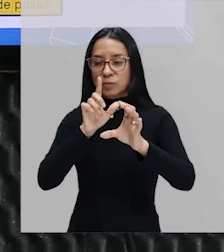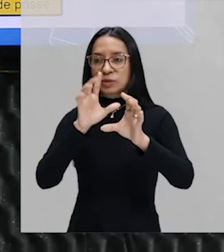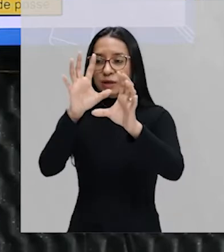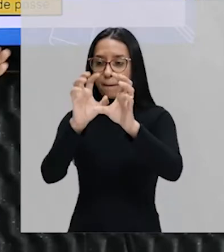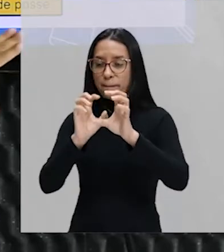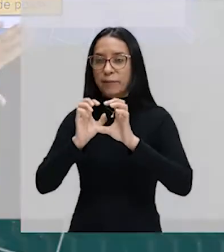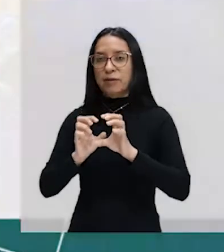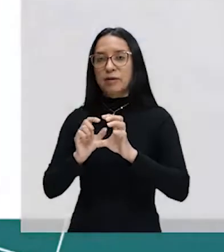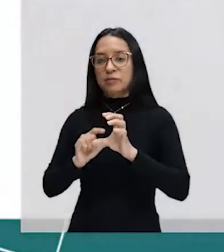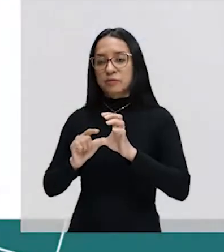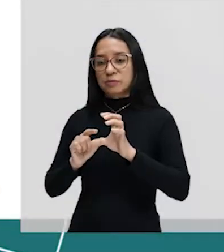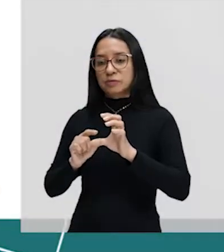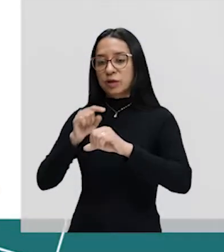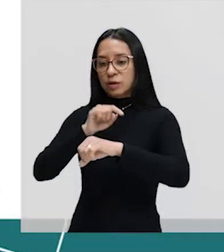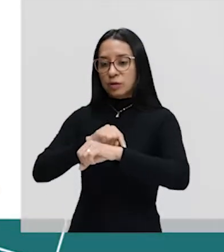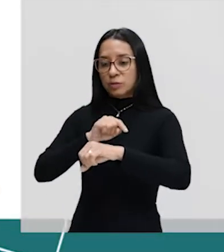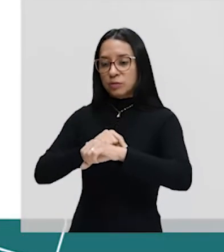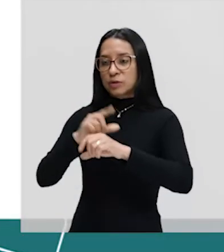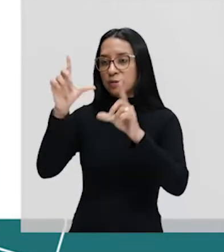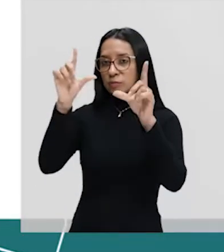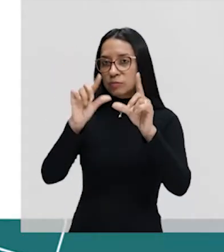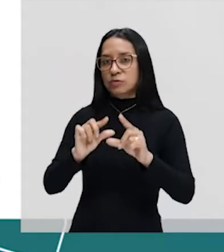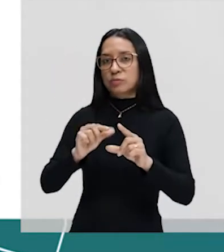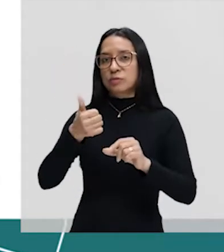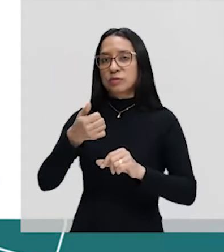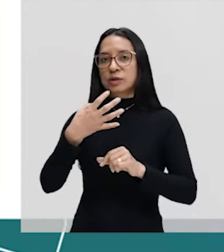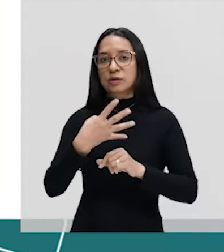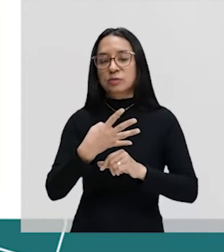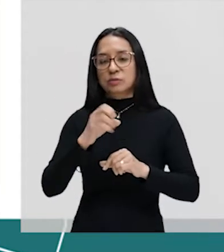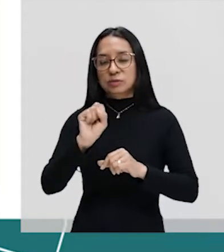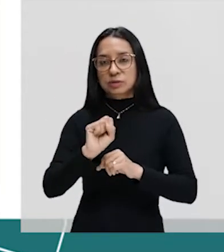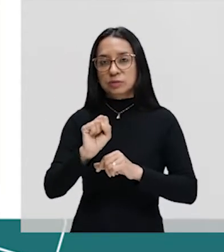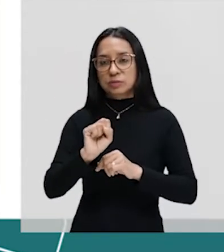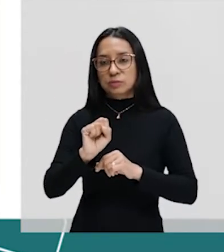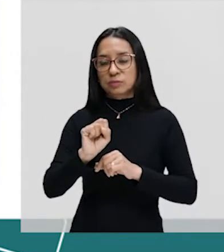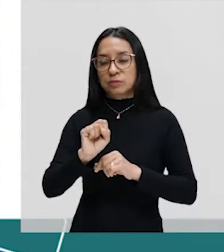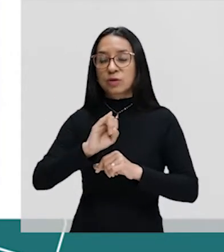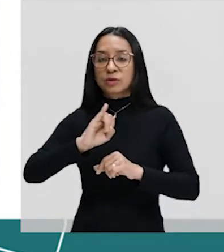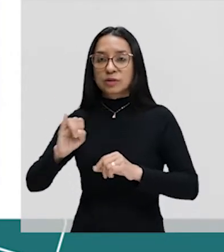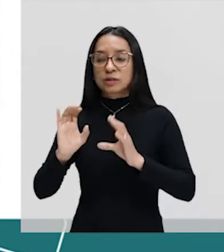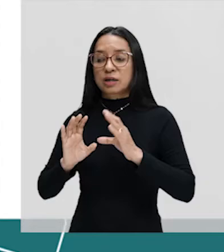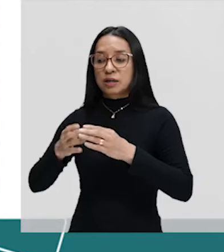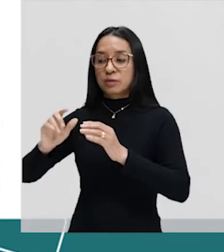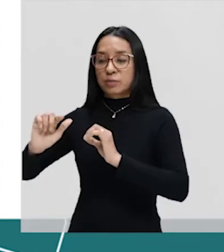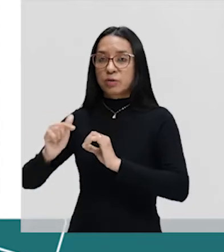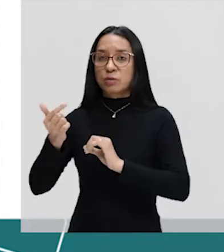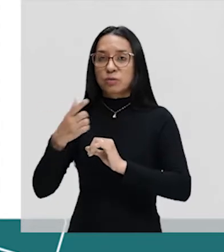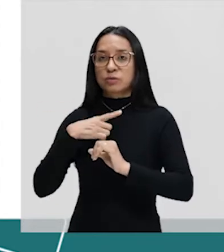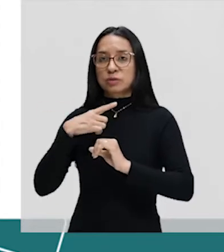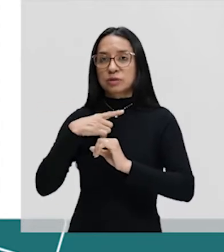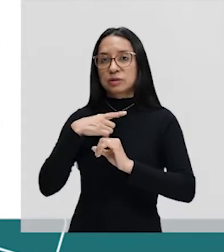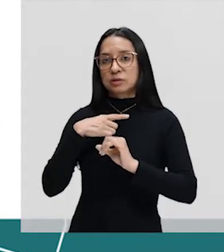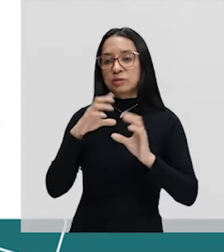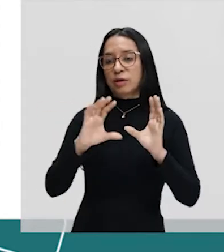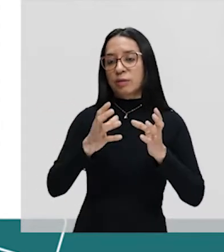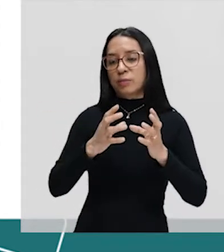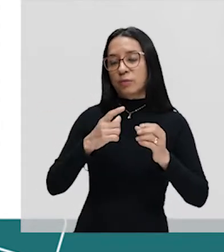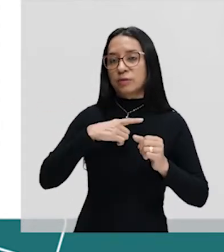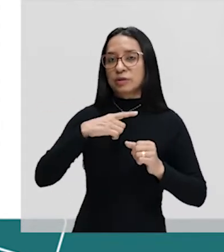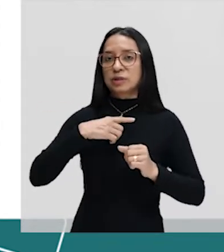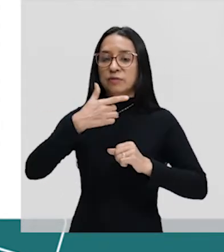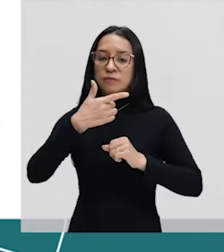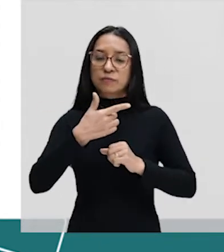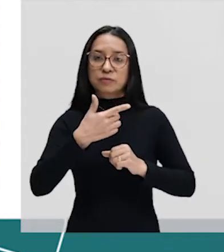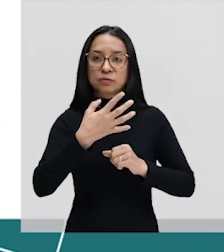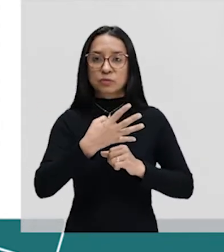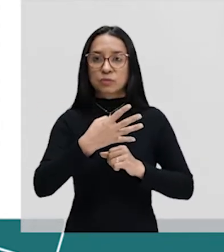ele será reduzido para 14 segundos. Caso a equipe adversária tenha a posse, ela terá o quê? 24 segundos de posse